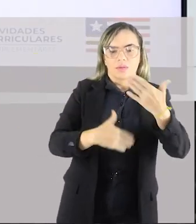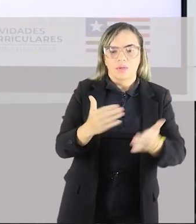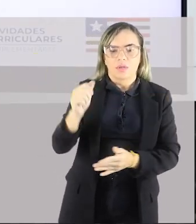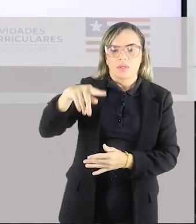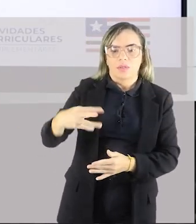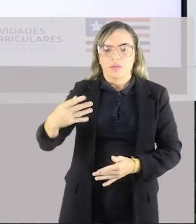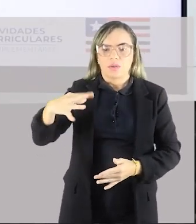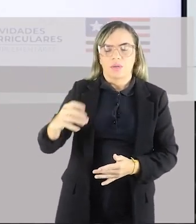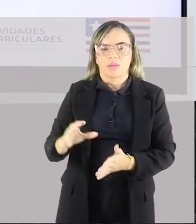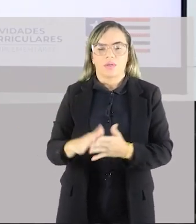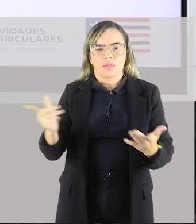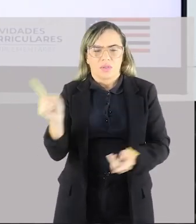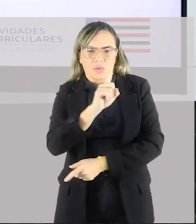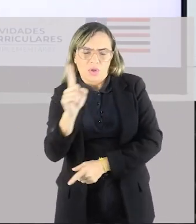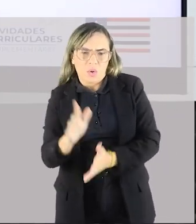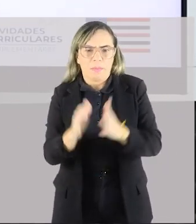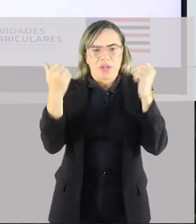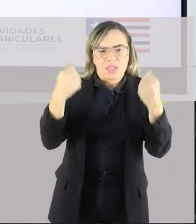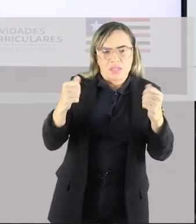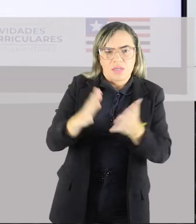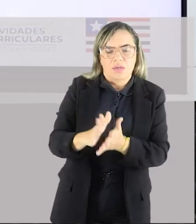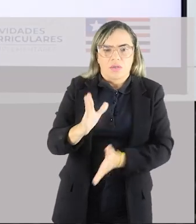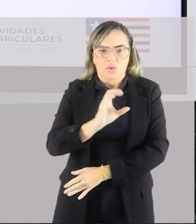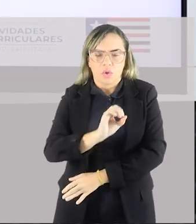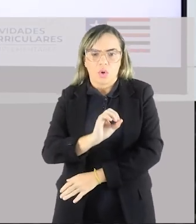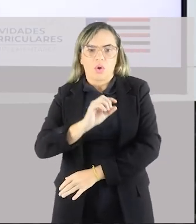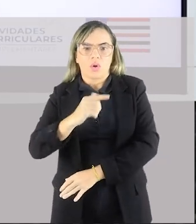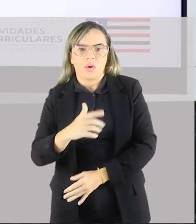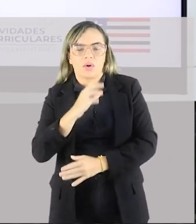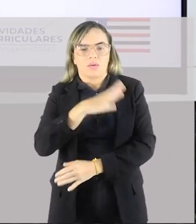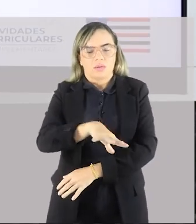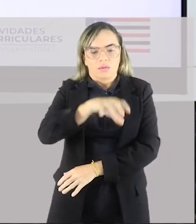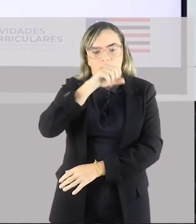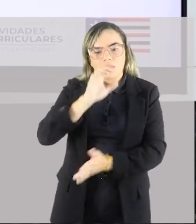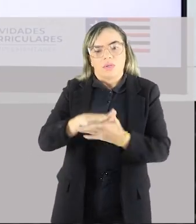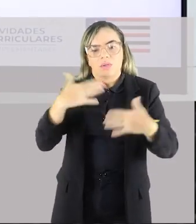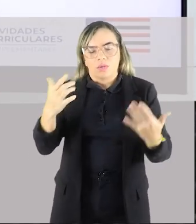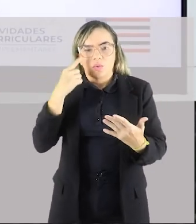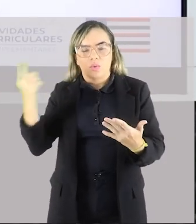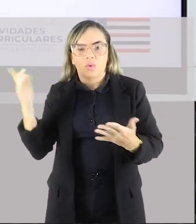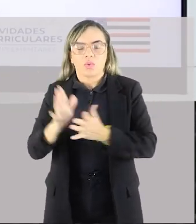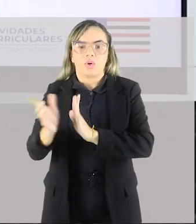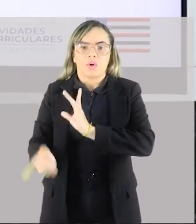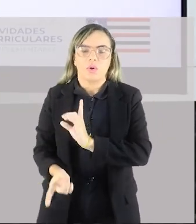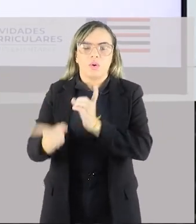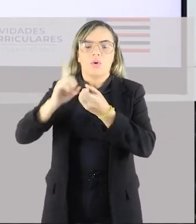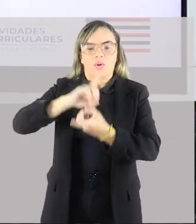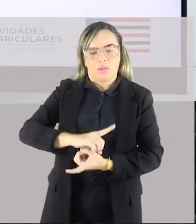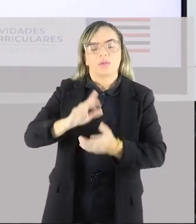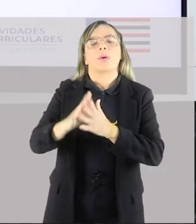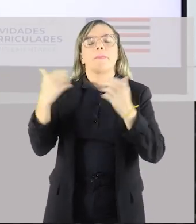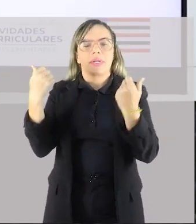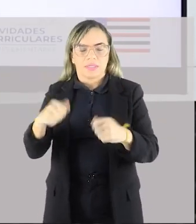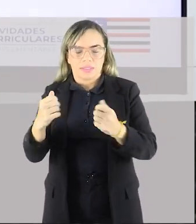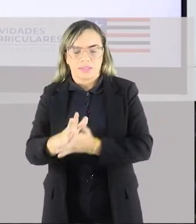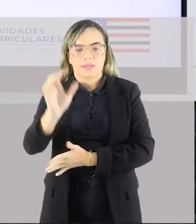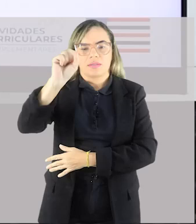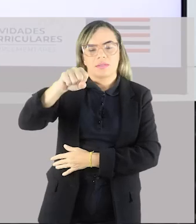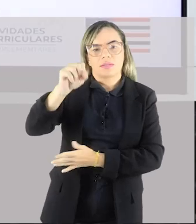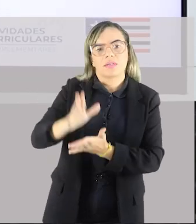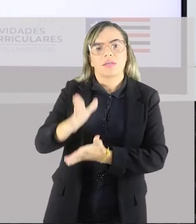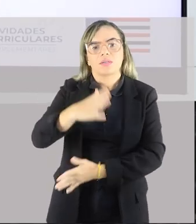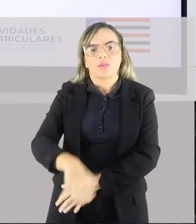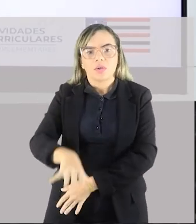aquele processo que não precisa de oxigênio. O processo aeróbico, então, é o processo que vai demandar oxigênio.